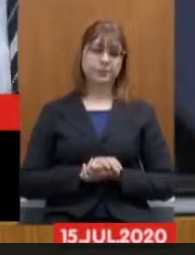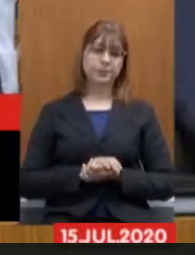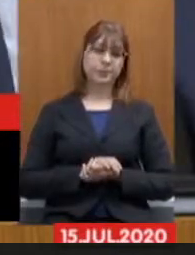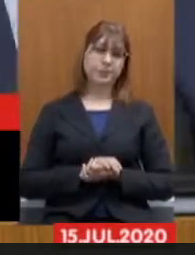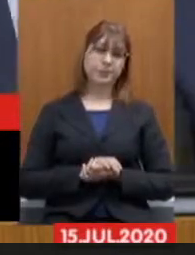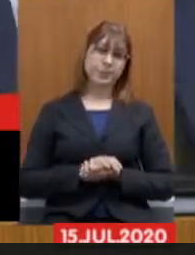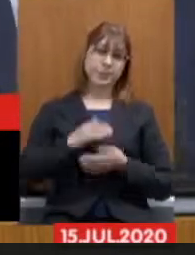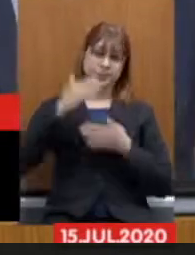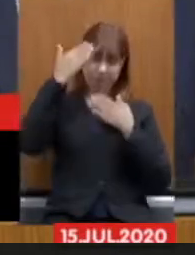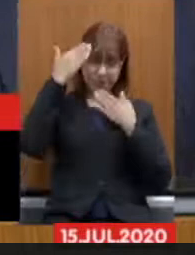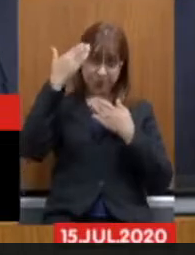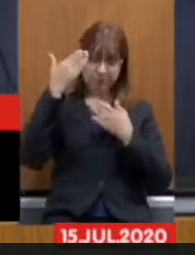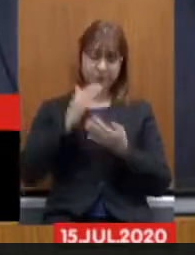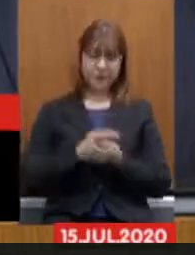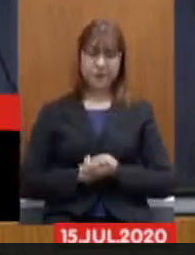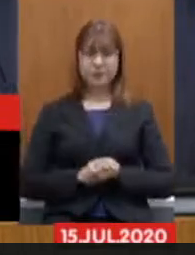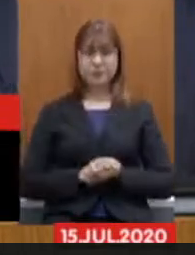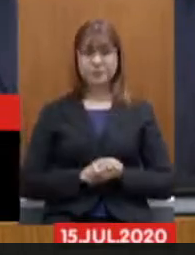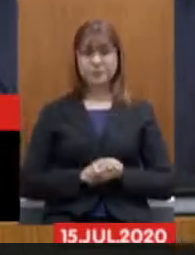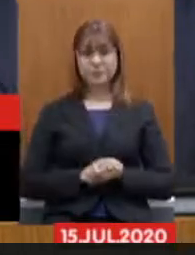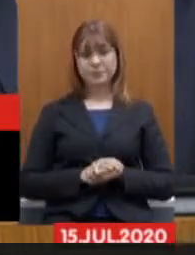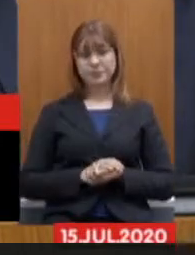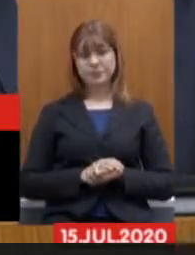tá ligado bargador um